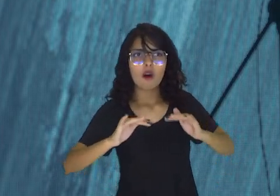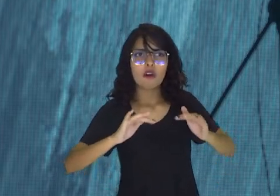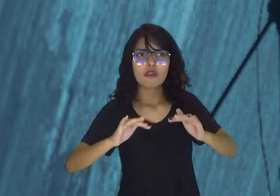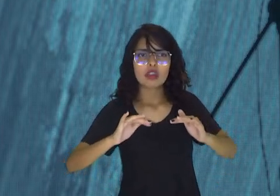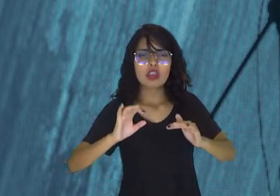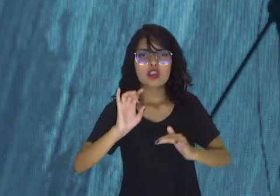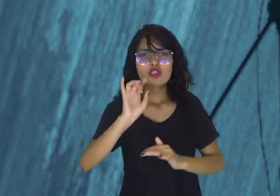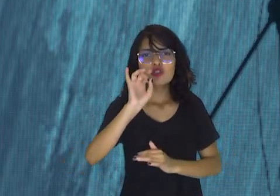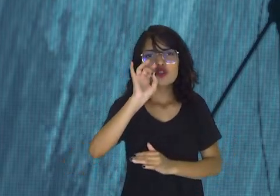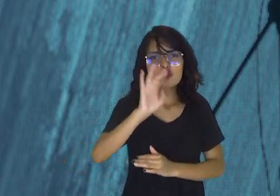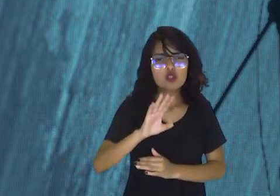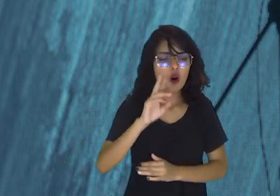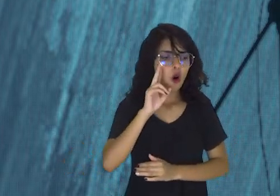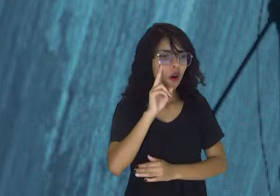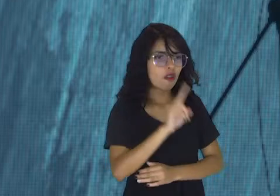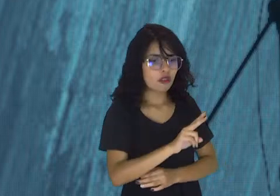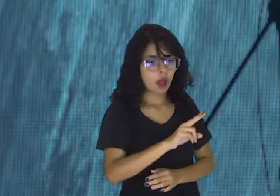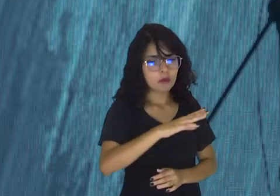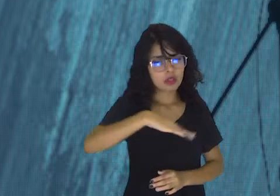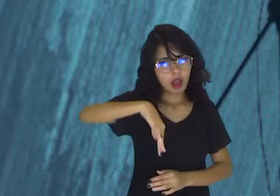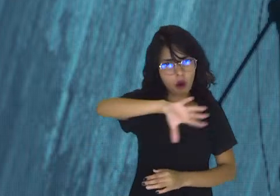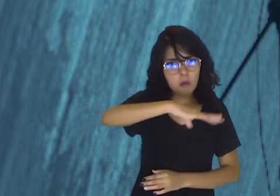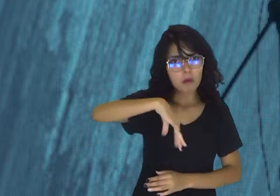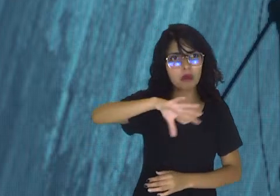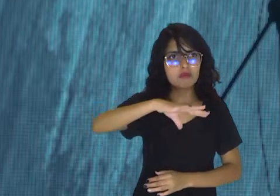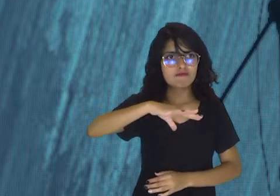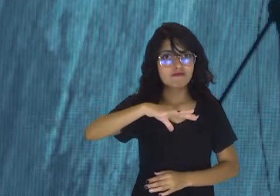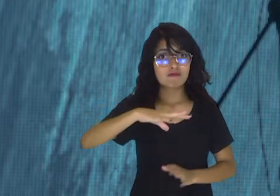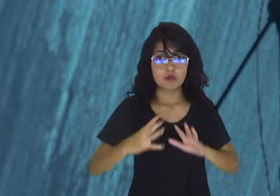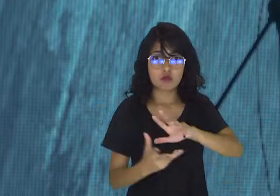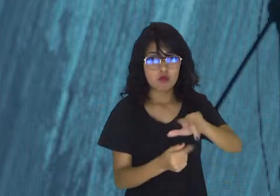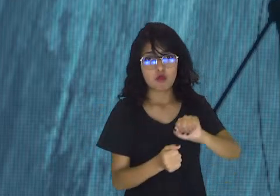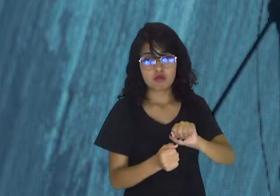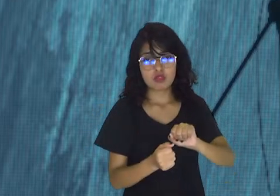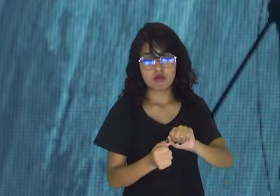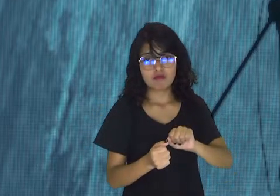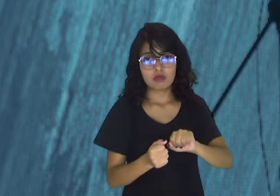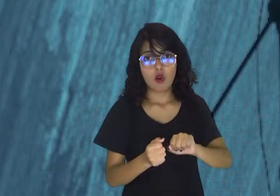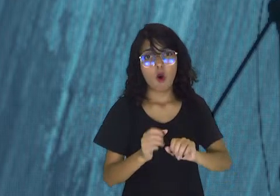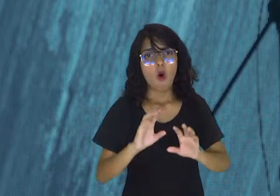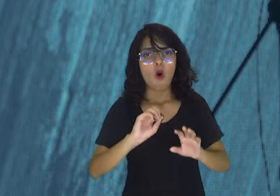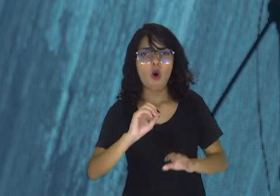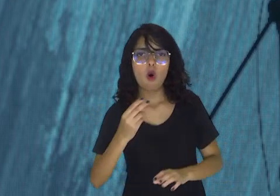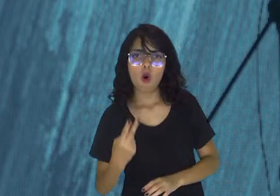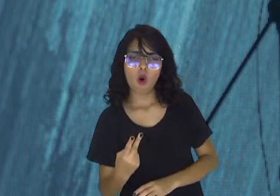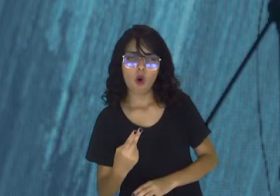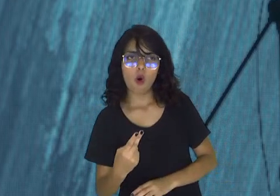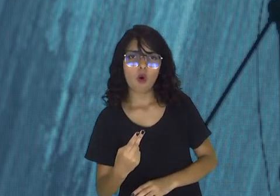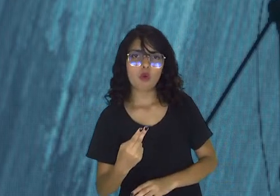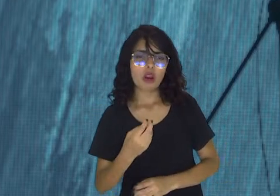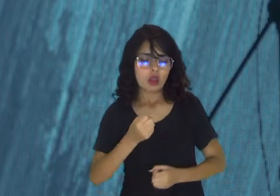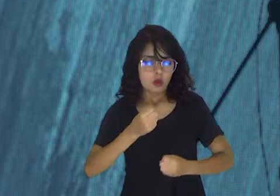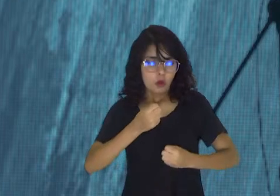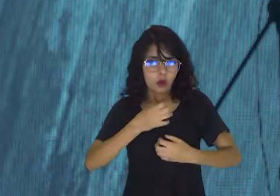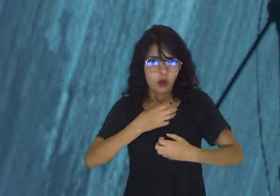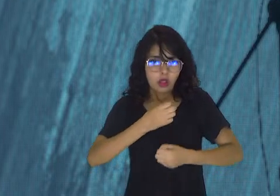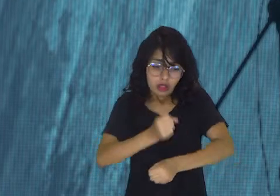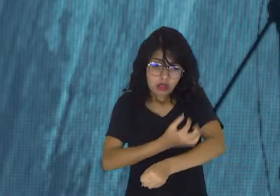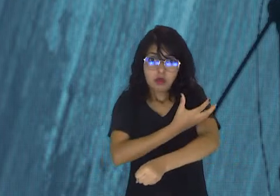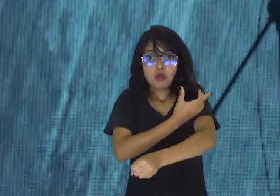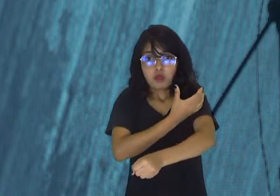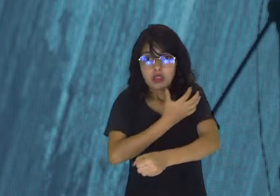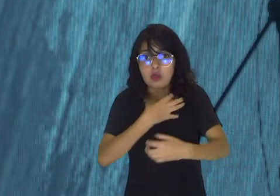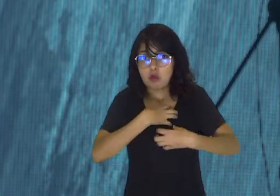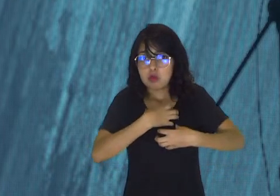se move a partir das nossas questões emocionais. Mas é uma fé produzida pelo